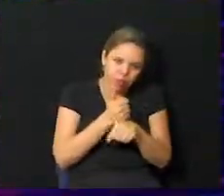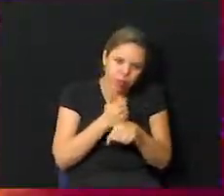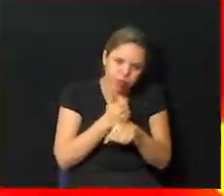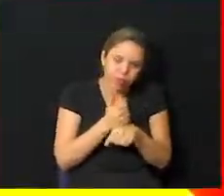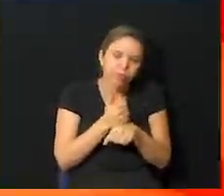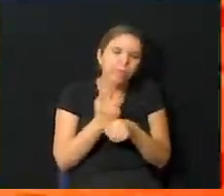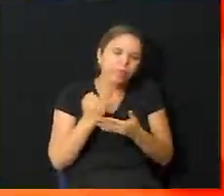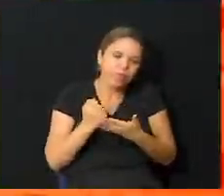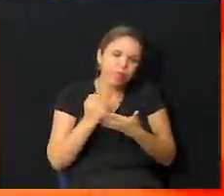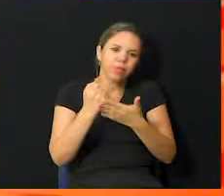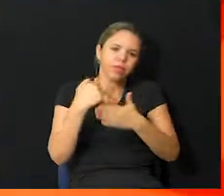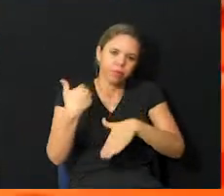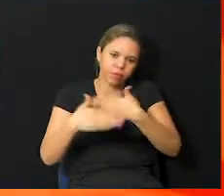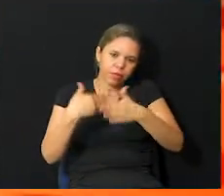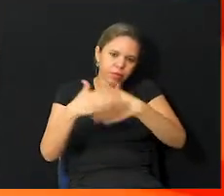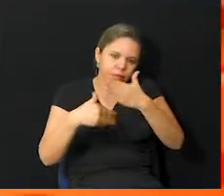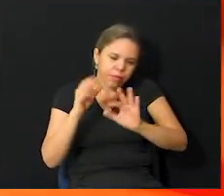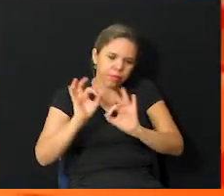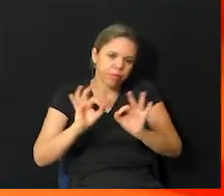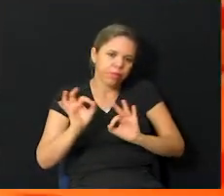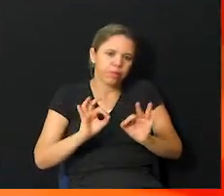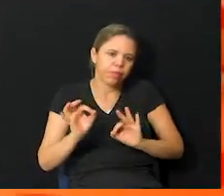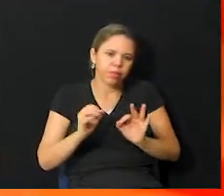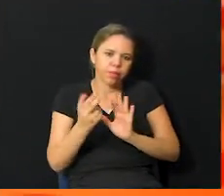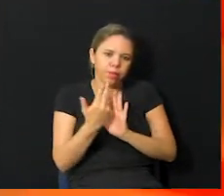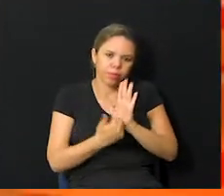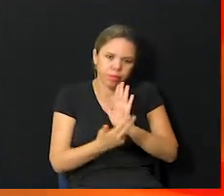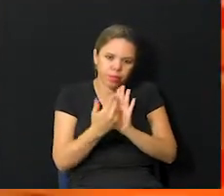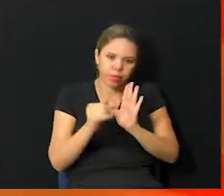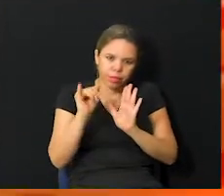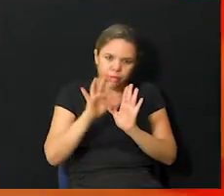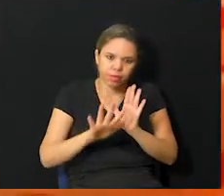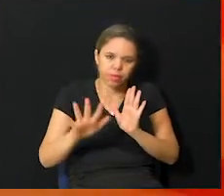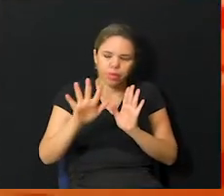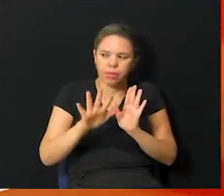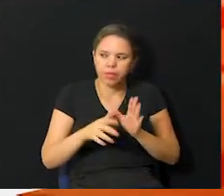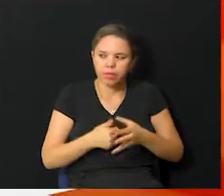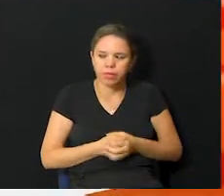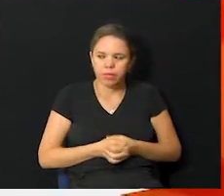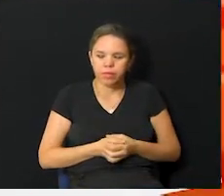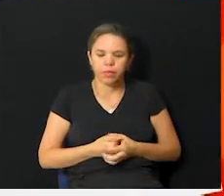equipe ajudou nesse processo de construção das ilustrações,